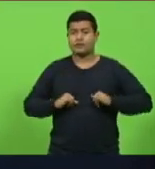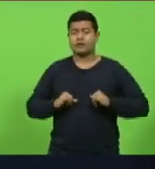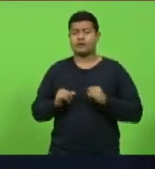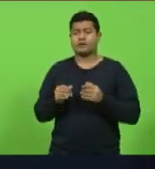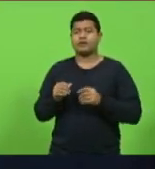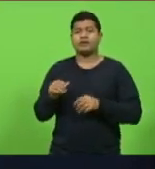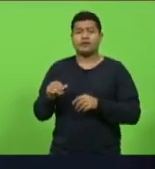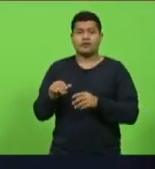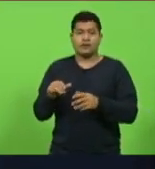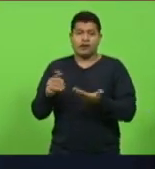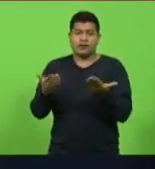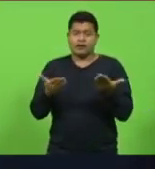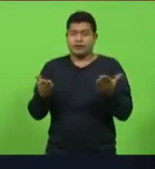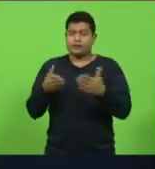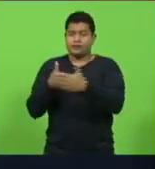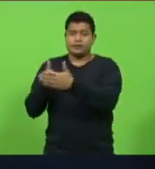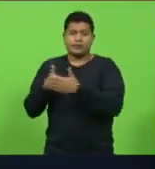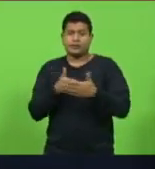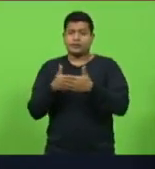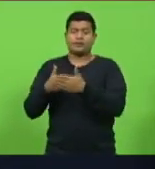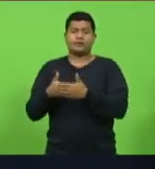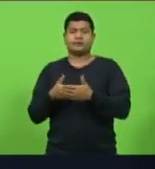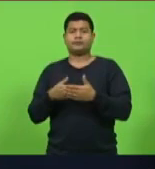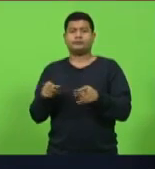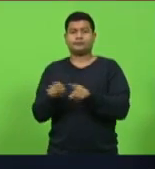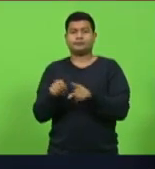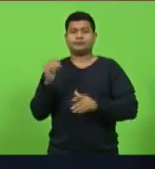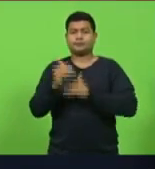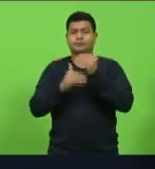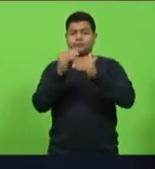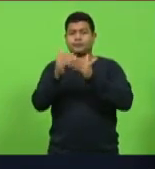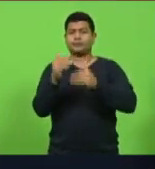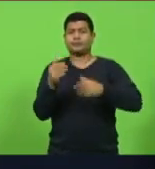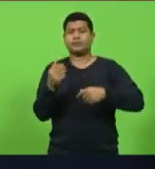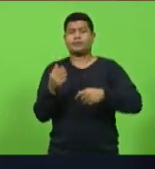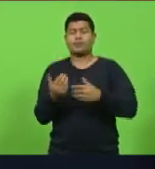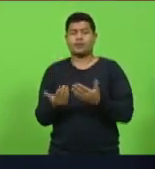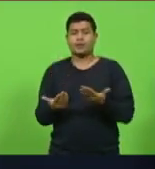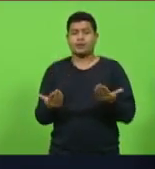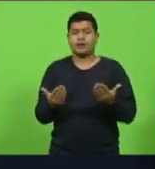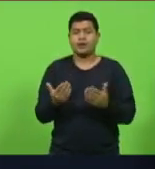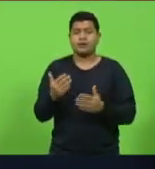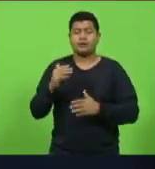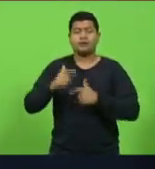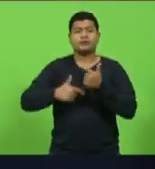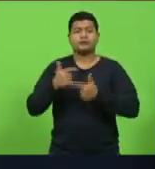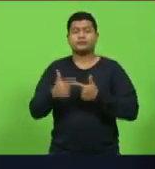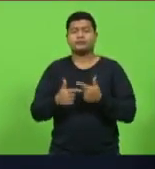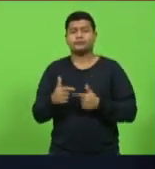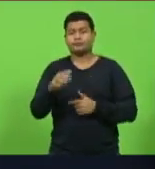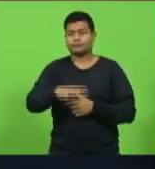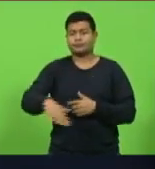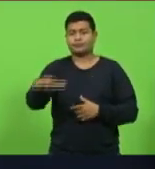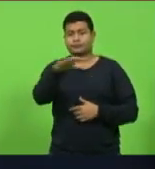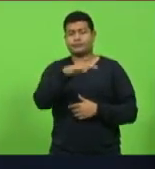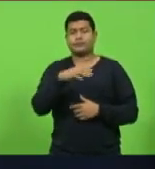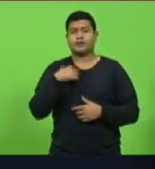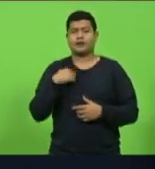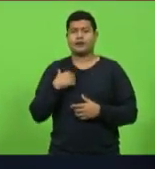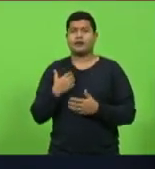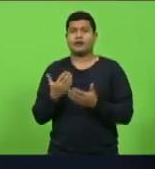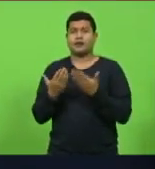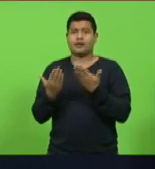EA continuidade no desenvolvimento das atividades de modo geral banalizar um instrumento tão importante